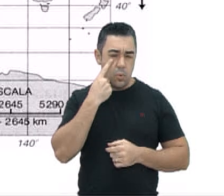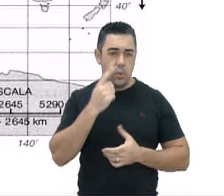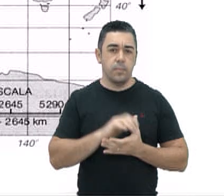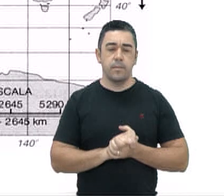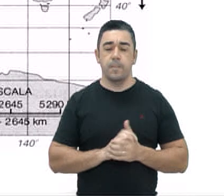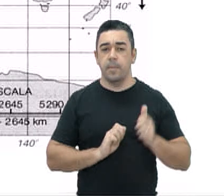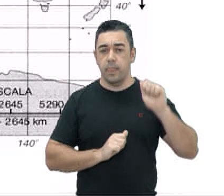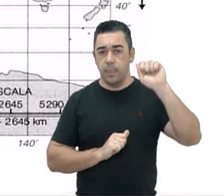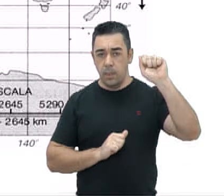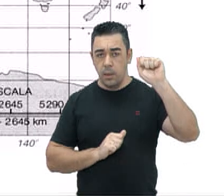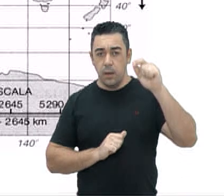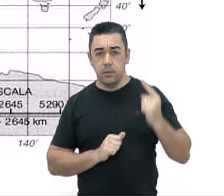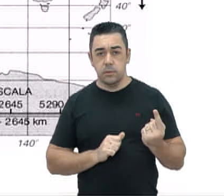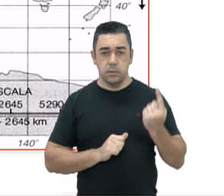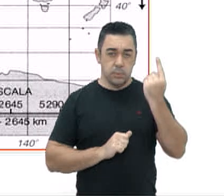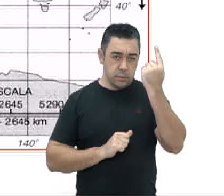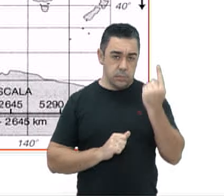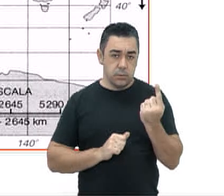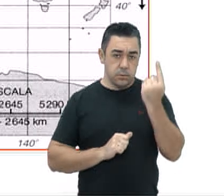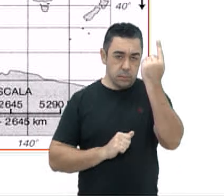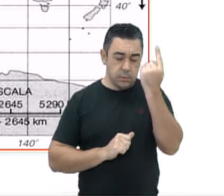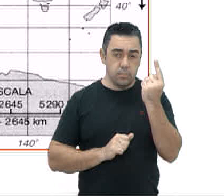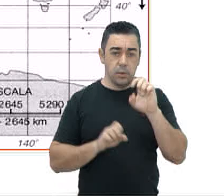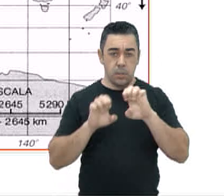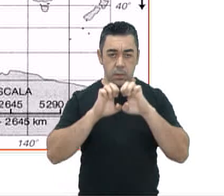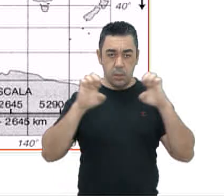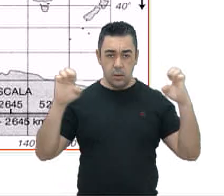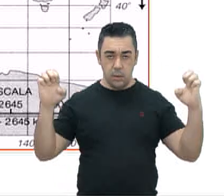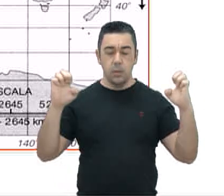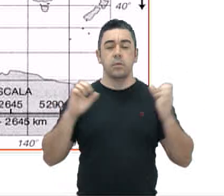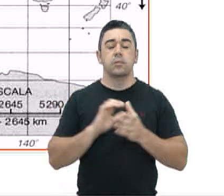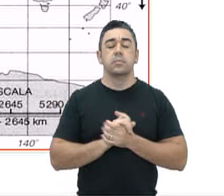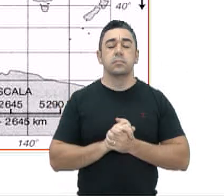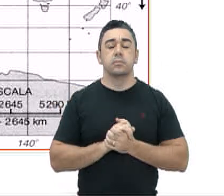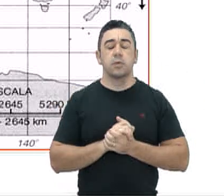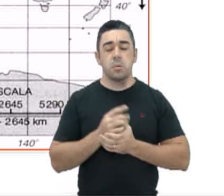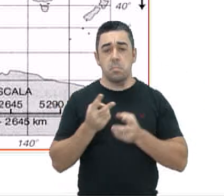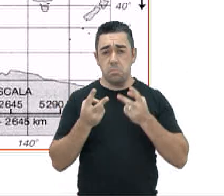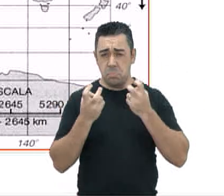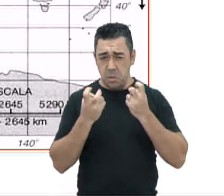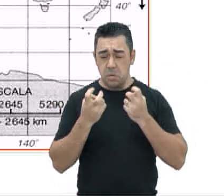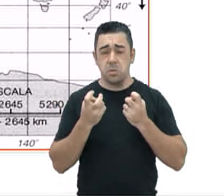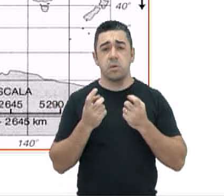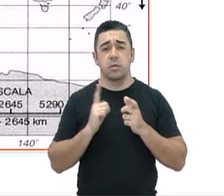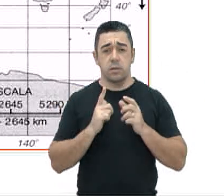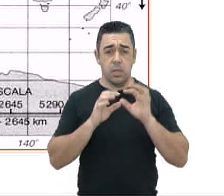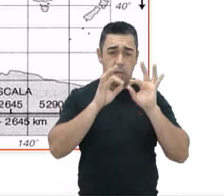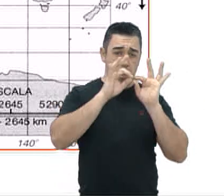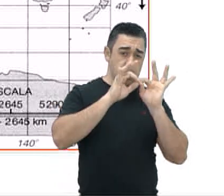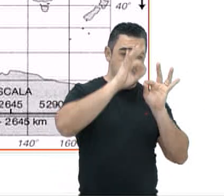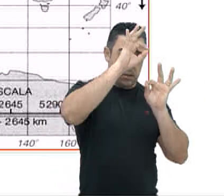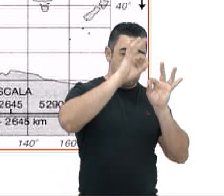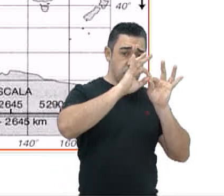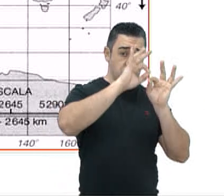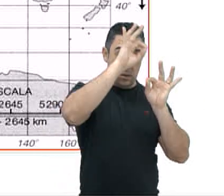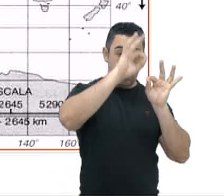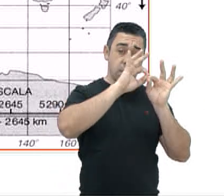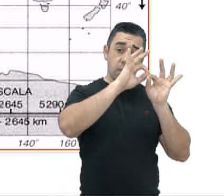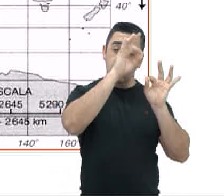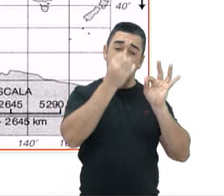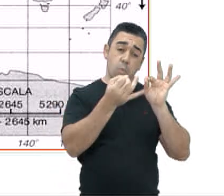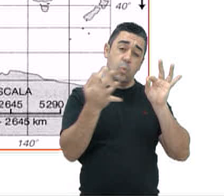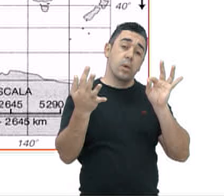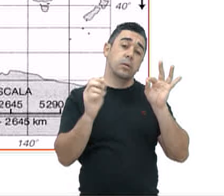o ponto A e a linha do Equador identificada em vermelho. E aí você vai perceber que existe uma distância entre esses dois pontos. E essa